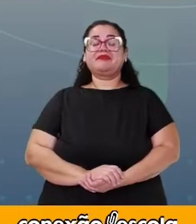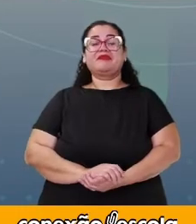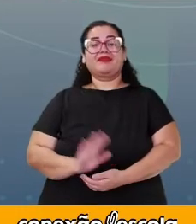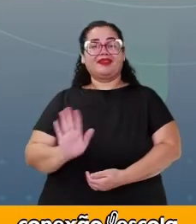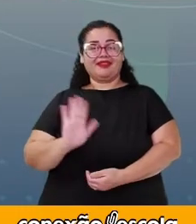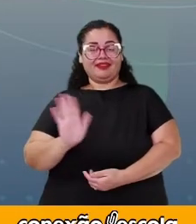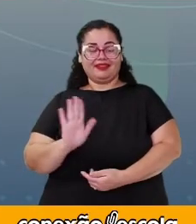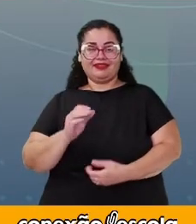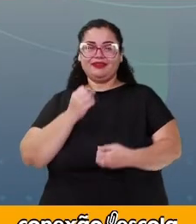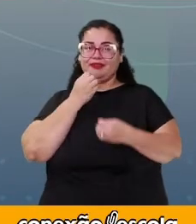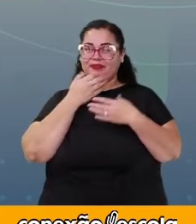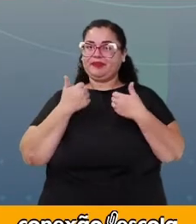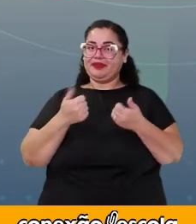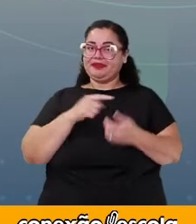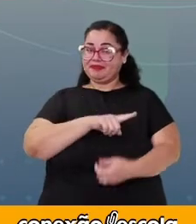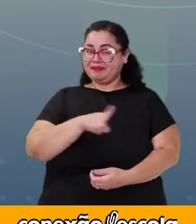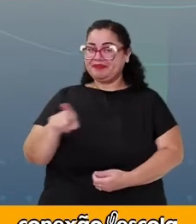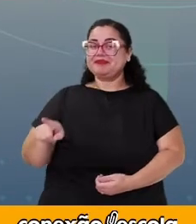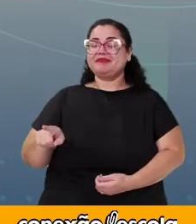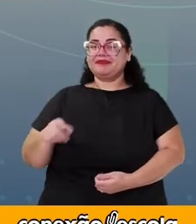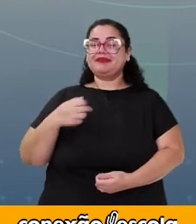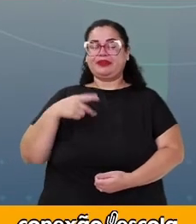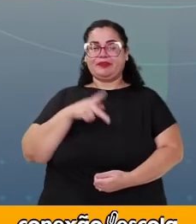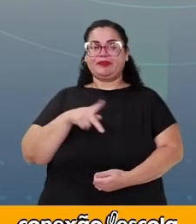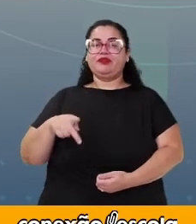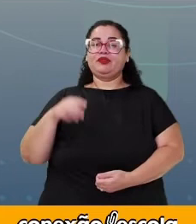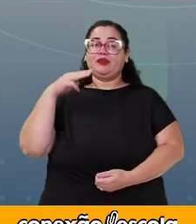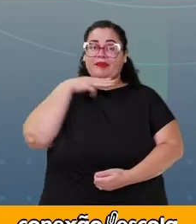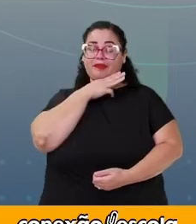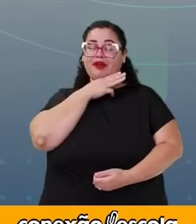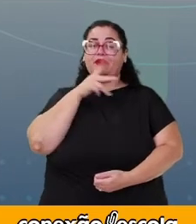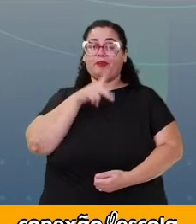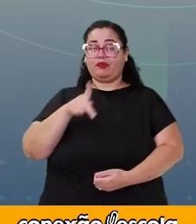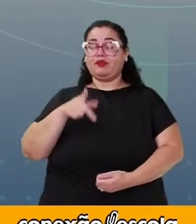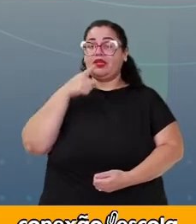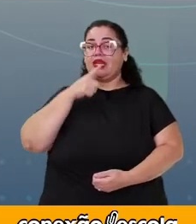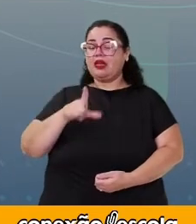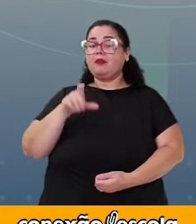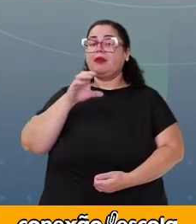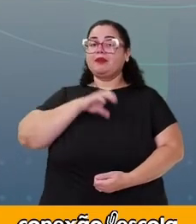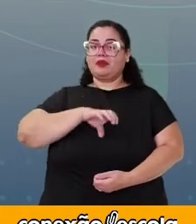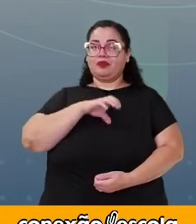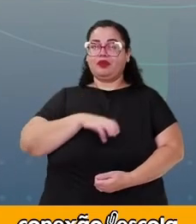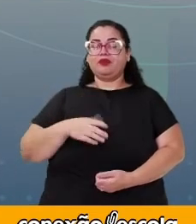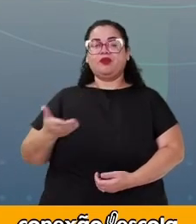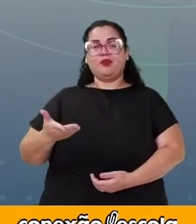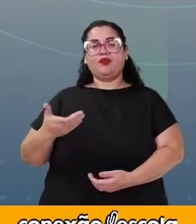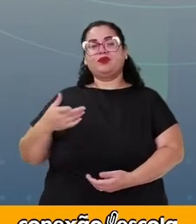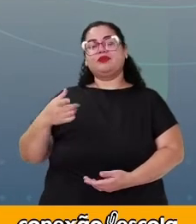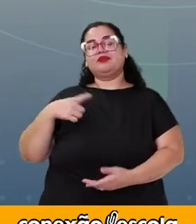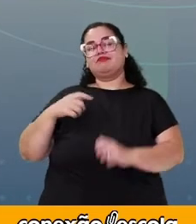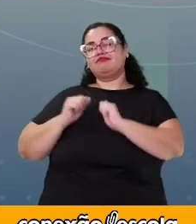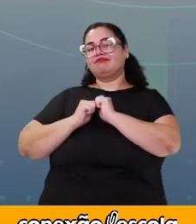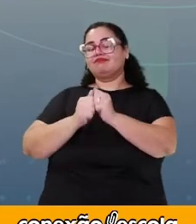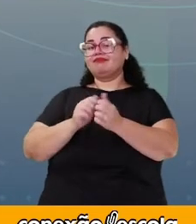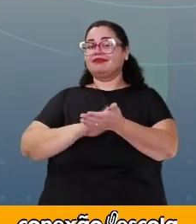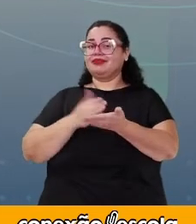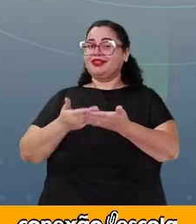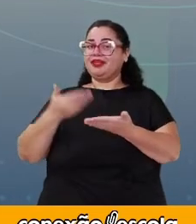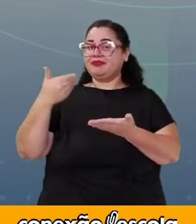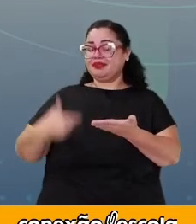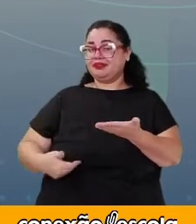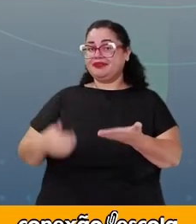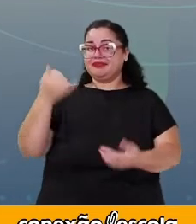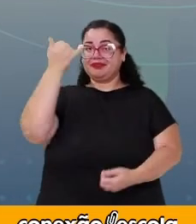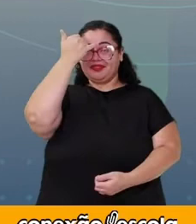Olá, pessoal, tudo bem com vocês? Eu sou o professor Marlon, professor de língua portuguesa. Estou hoje aqui na companhia da nossa queridíssima